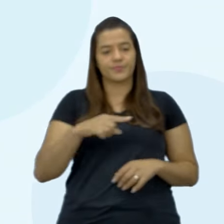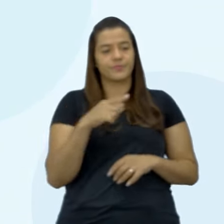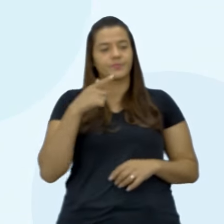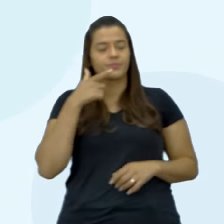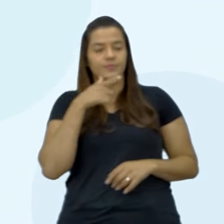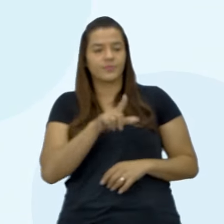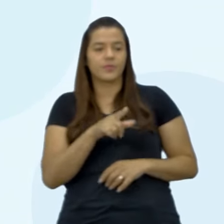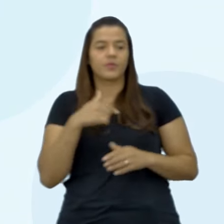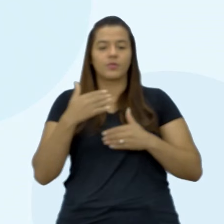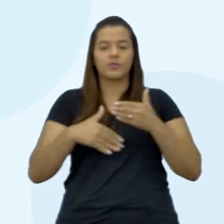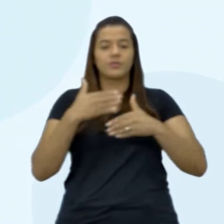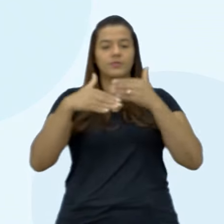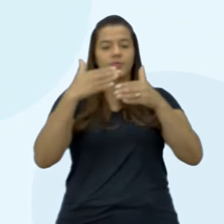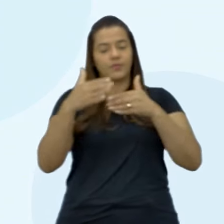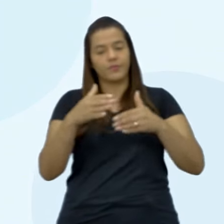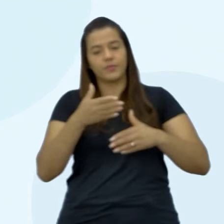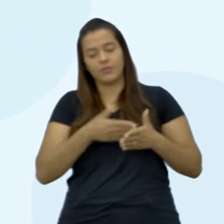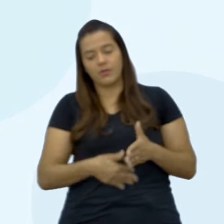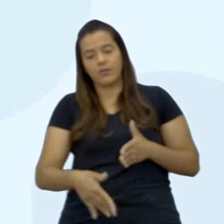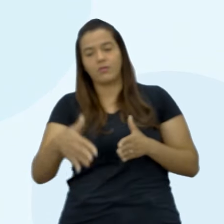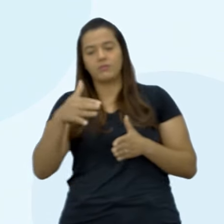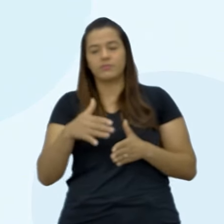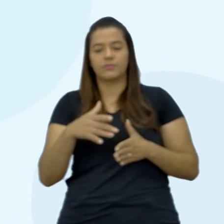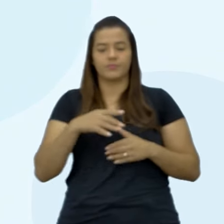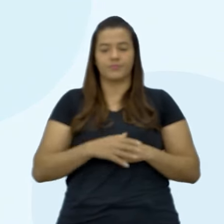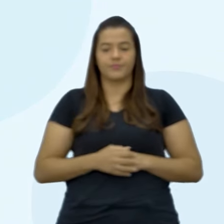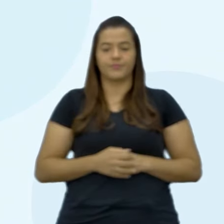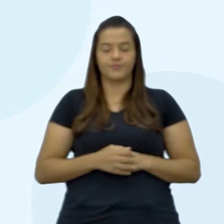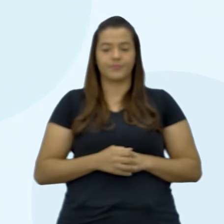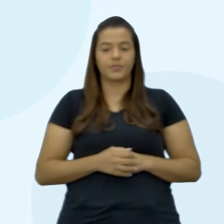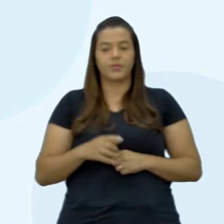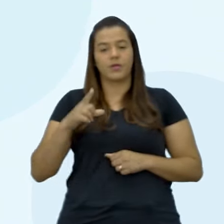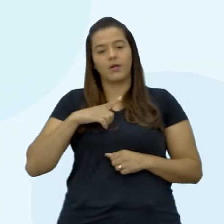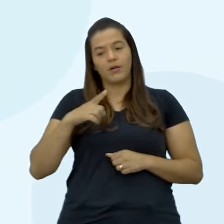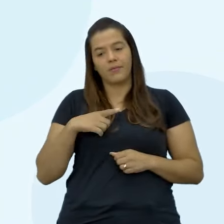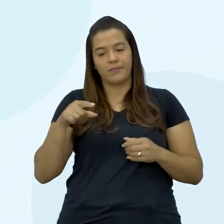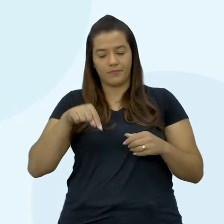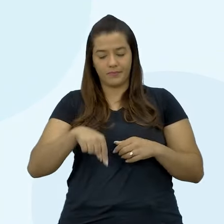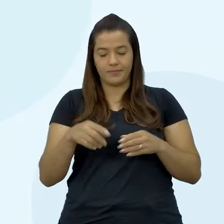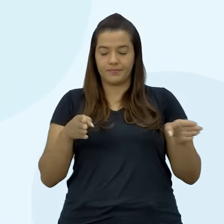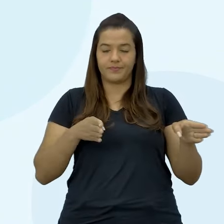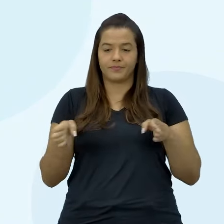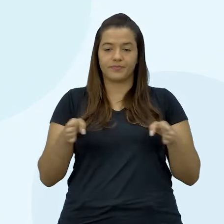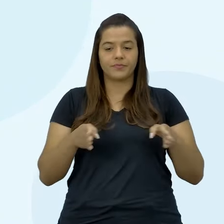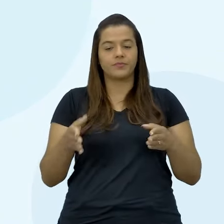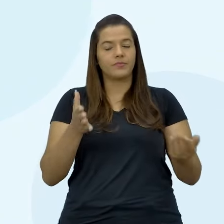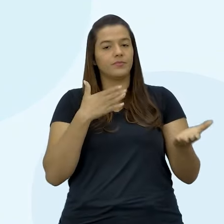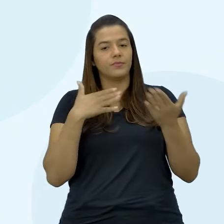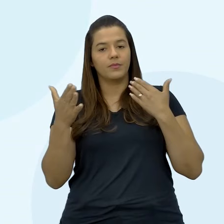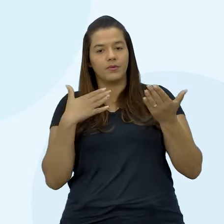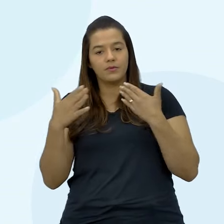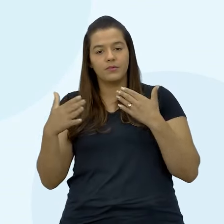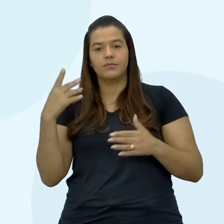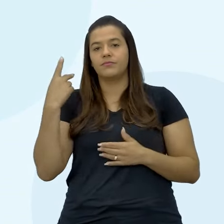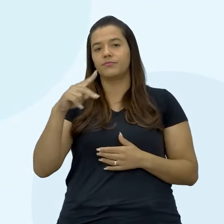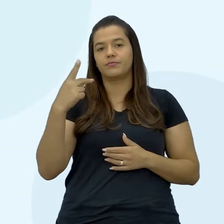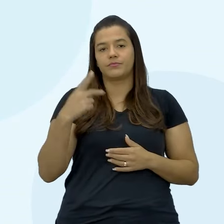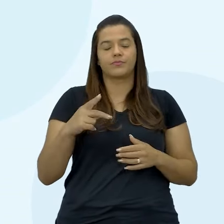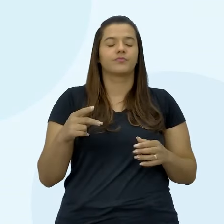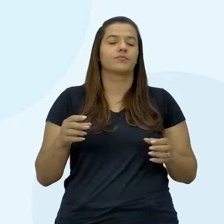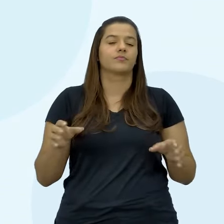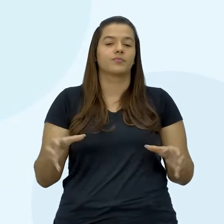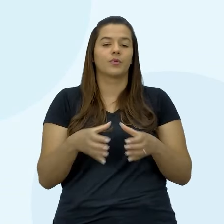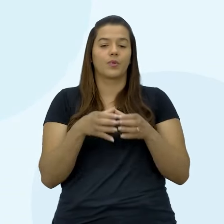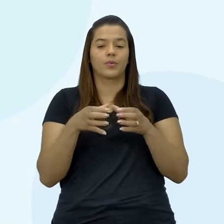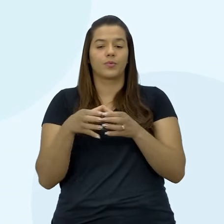quanto ao que será desenvolvido ao longo deste componente. Nesse momento de escuta das falas espontâneas da sua turma,